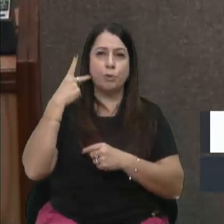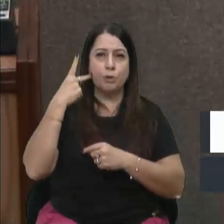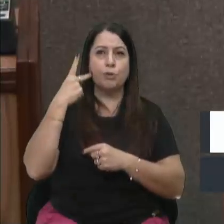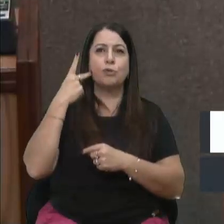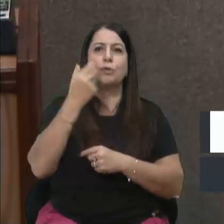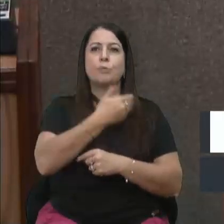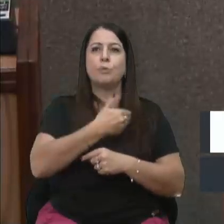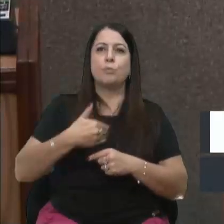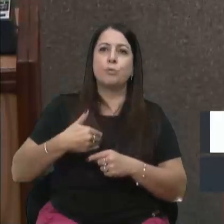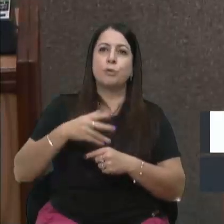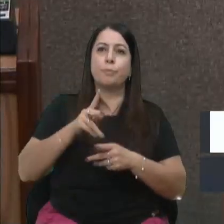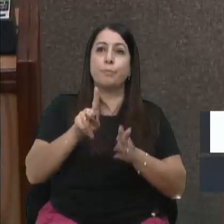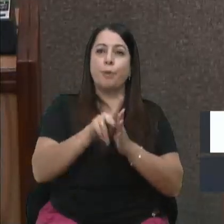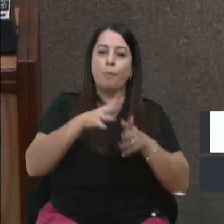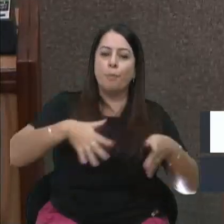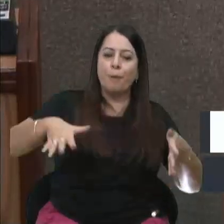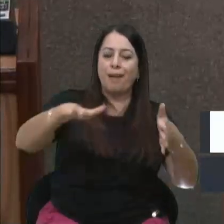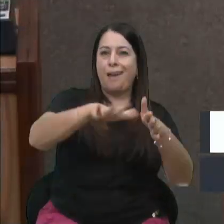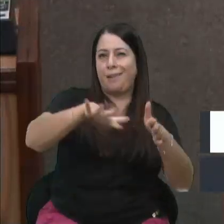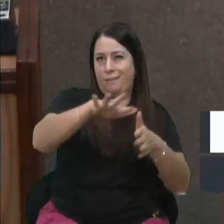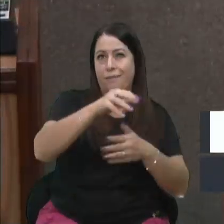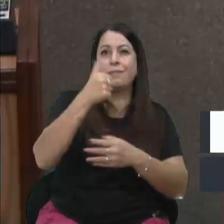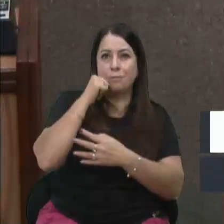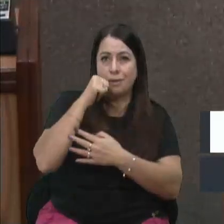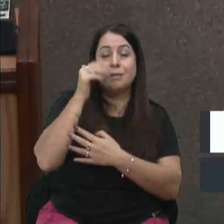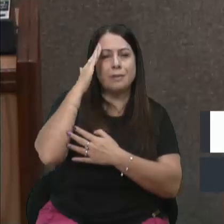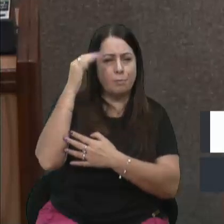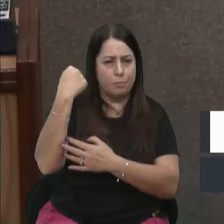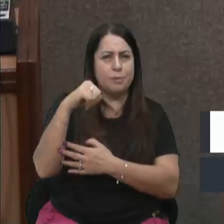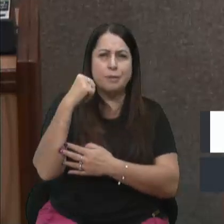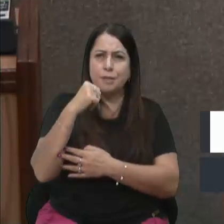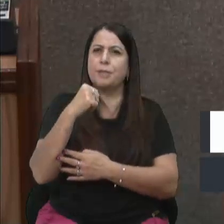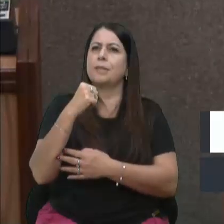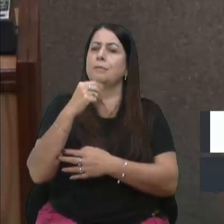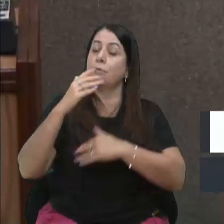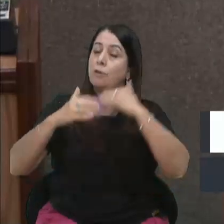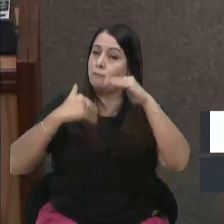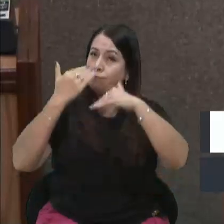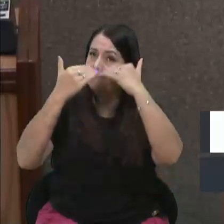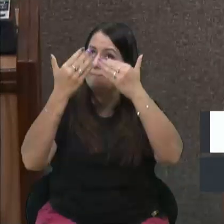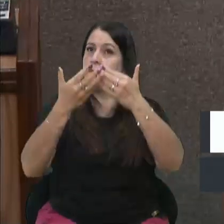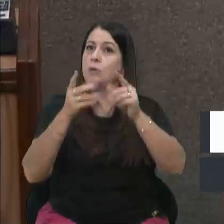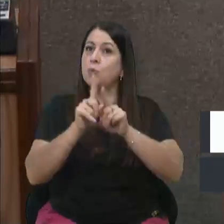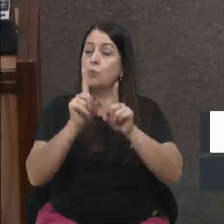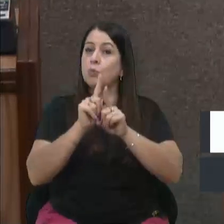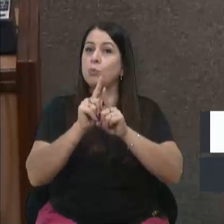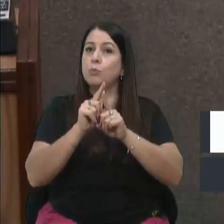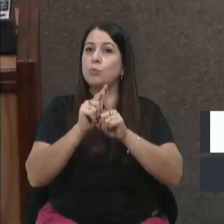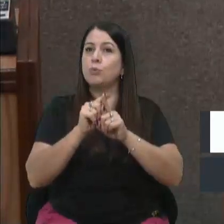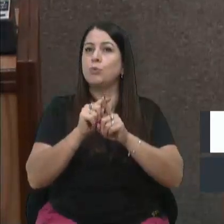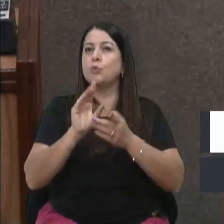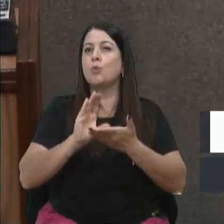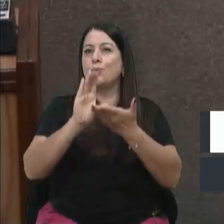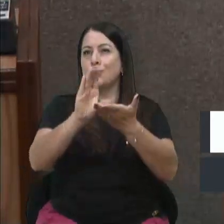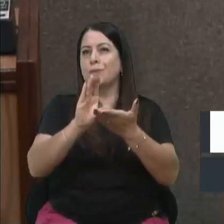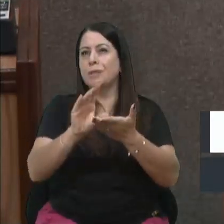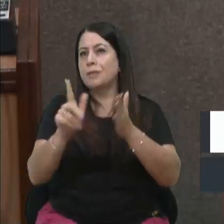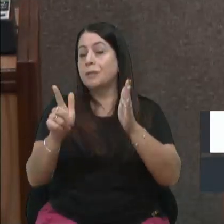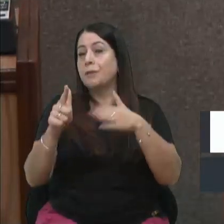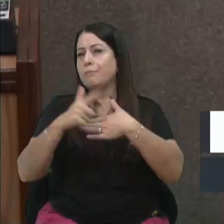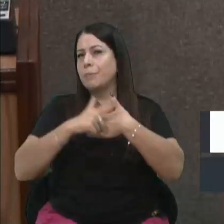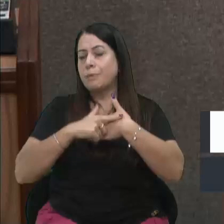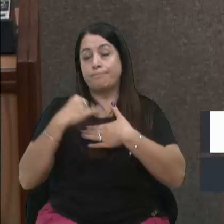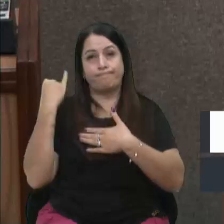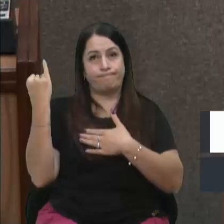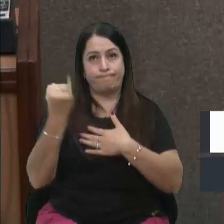públicas para o público feminino. A gente sabe o quanto nós precisamos ainda avançar e o quanto os conselhos, eles têm um papel